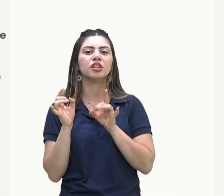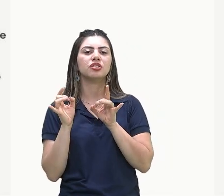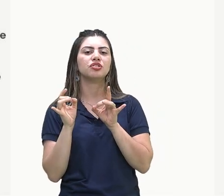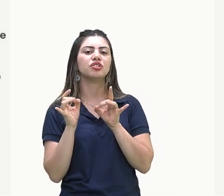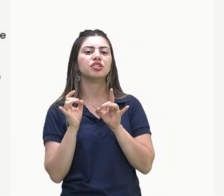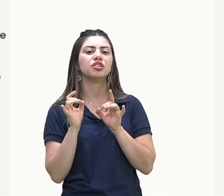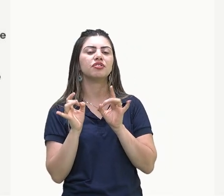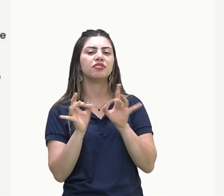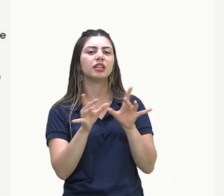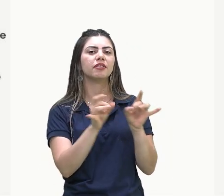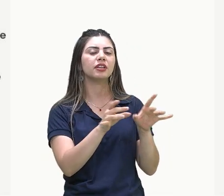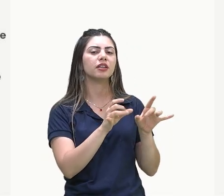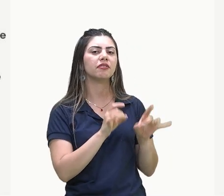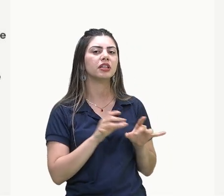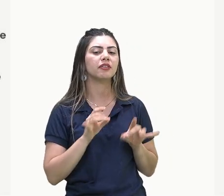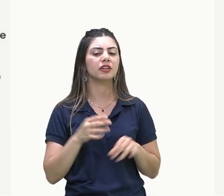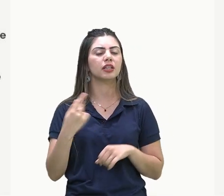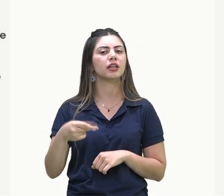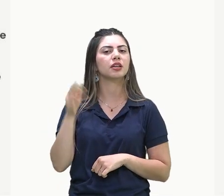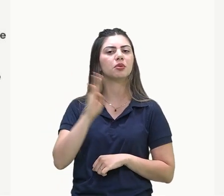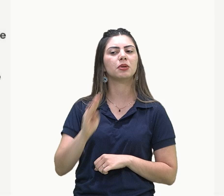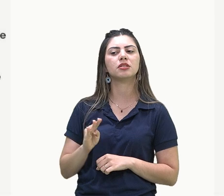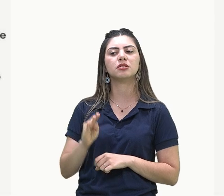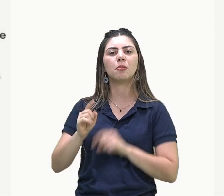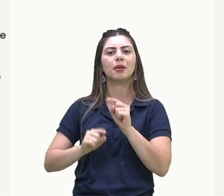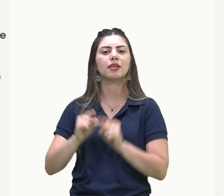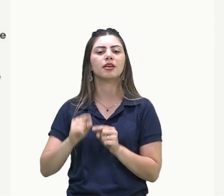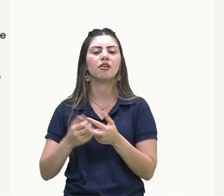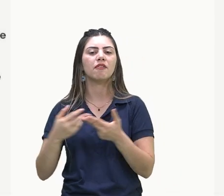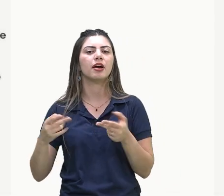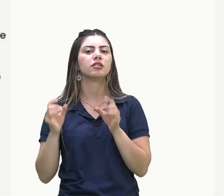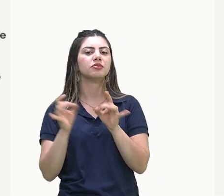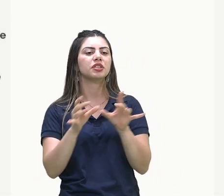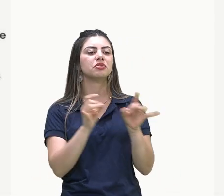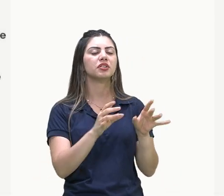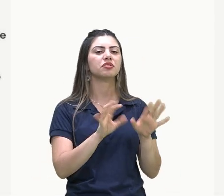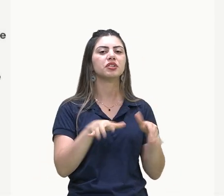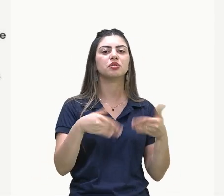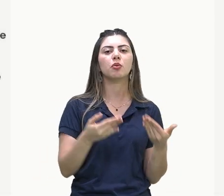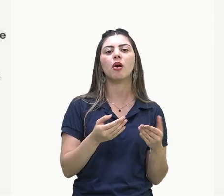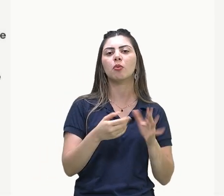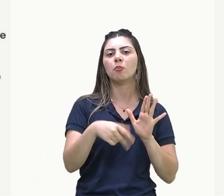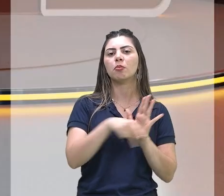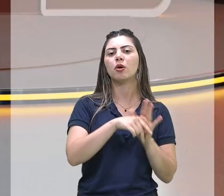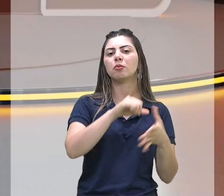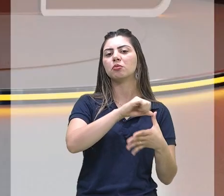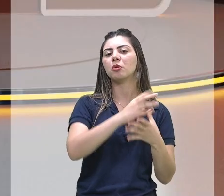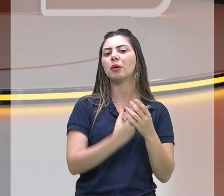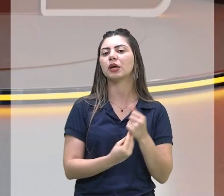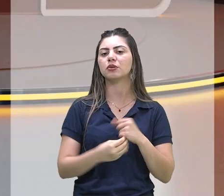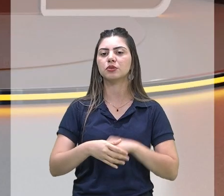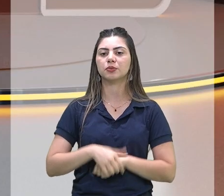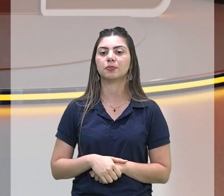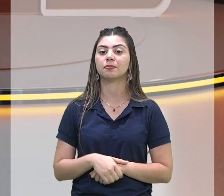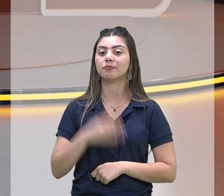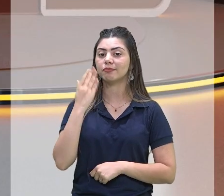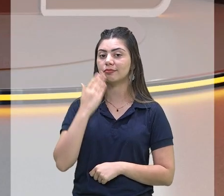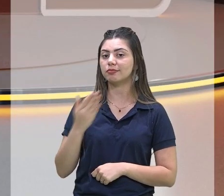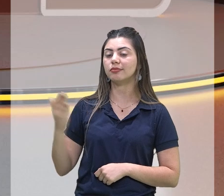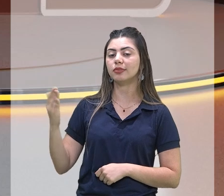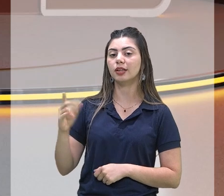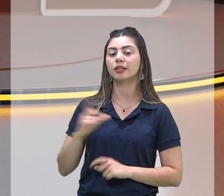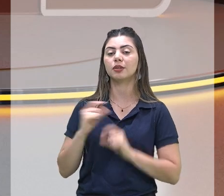são os principais produtos que o Brasil vende para os países que fazem parte do Mercosul? Olha só, teremos aí